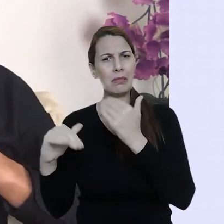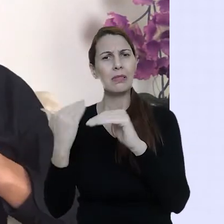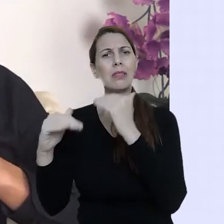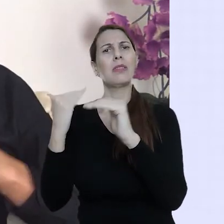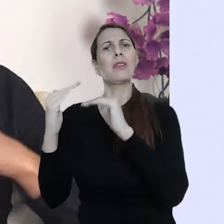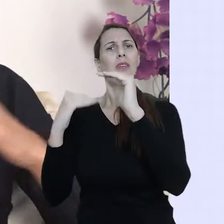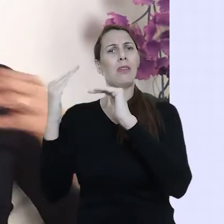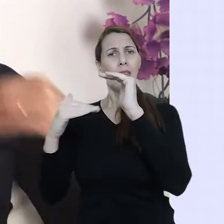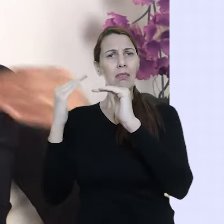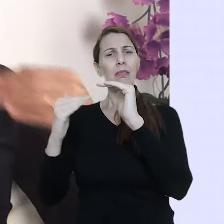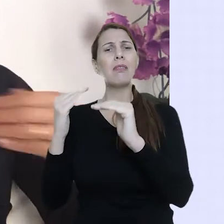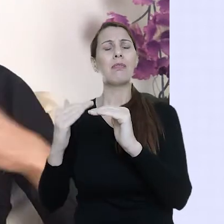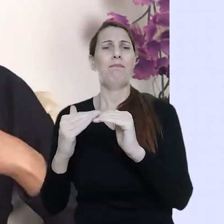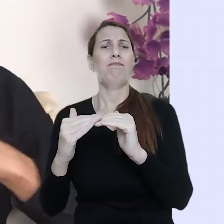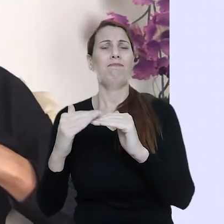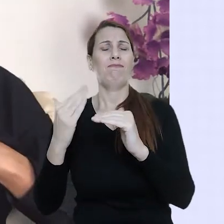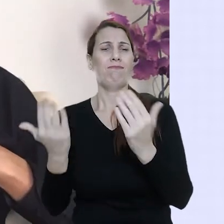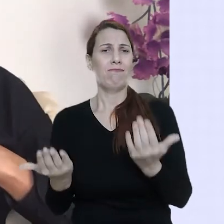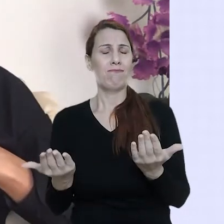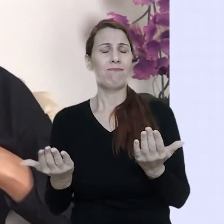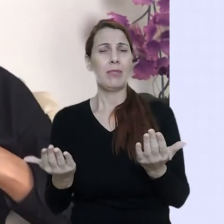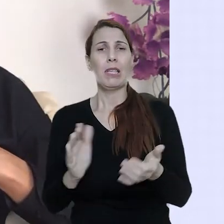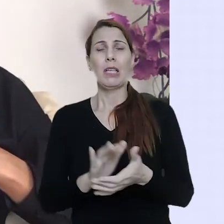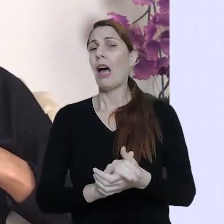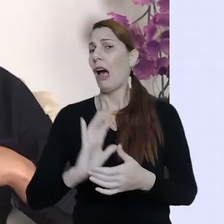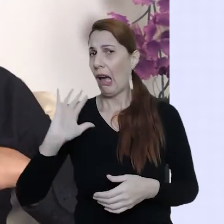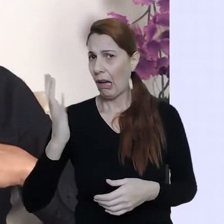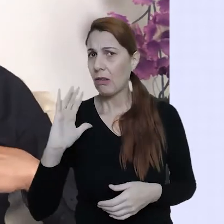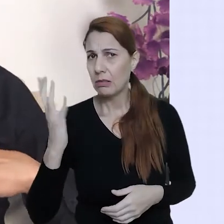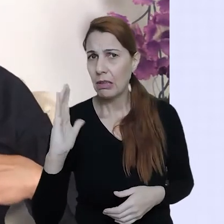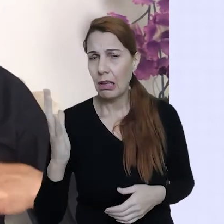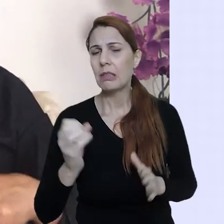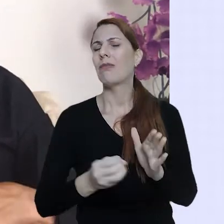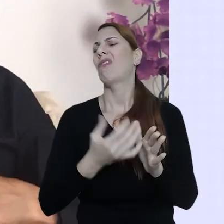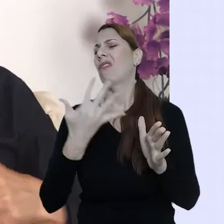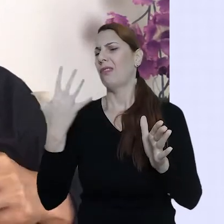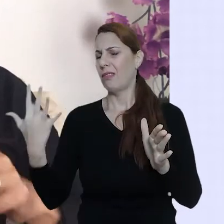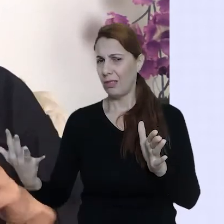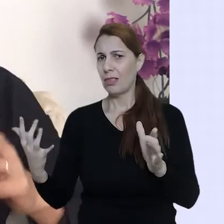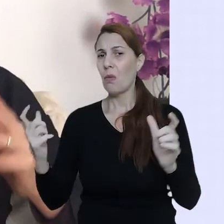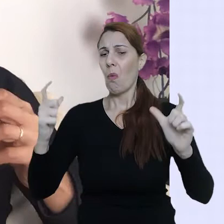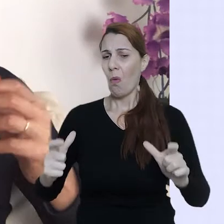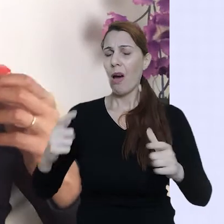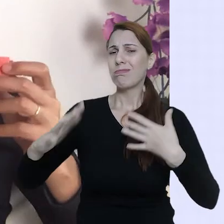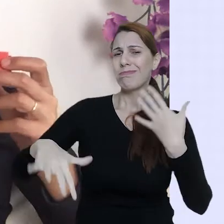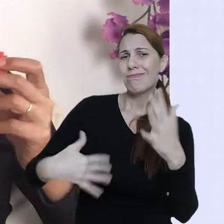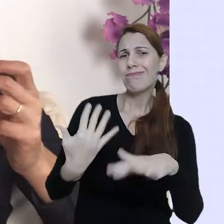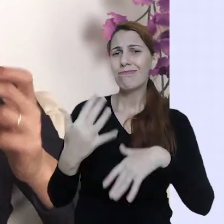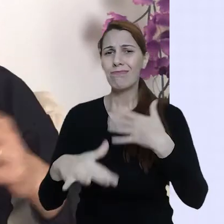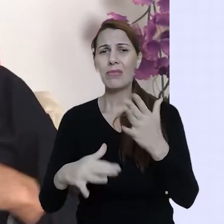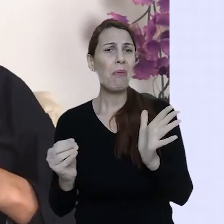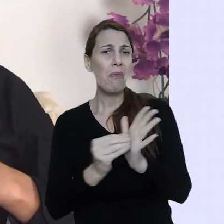fazer com que as ações sejam colocadas em prática. É o que acontece muitas vezes nesse